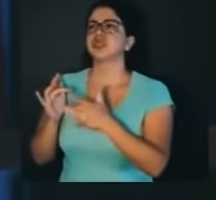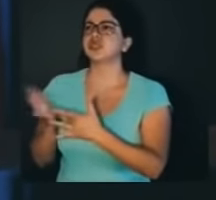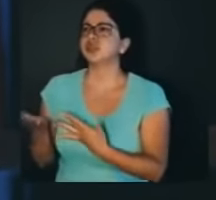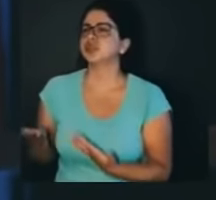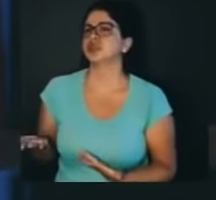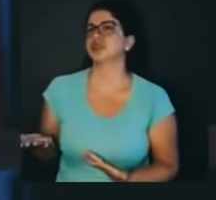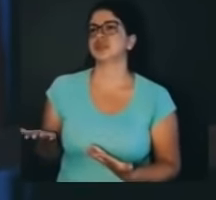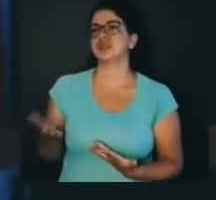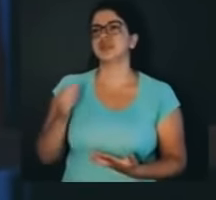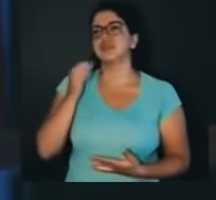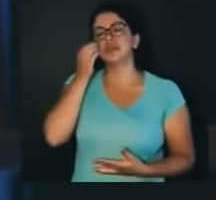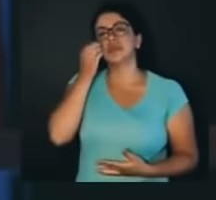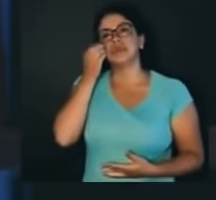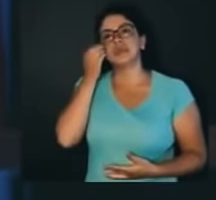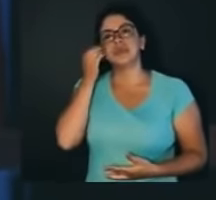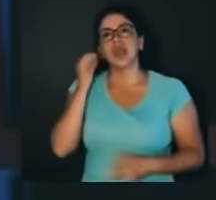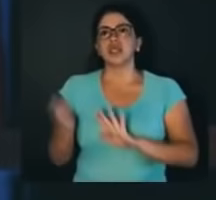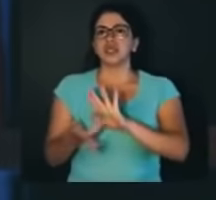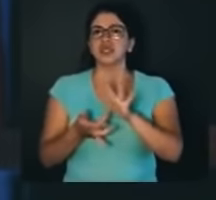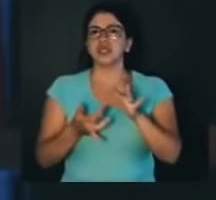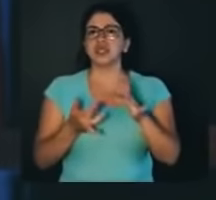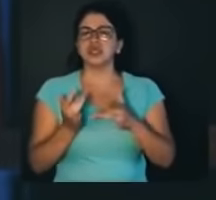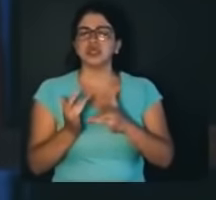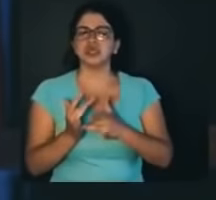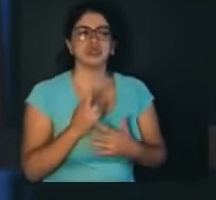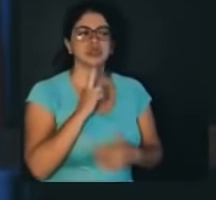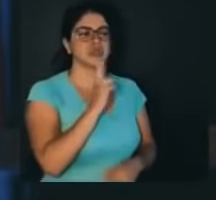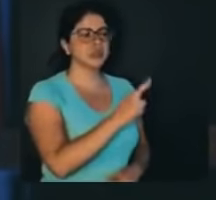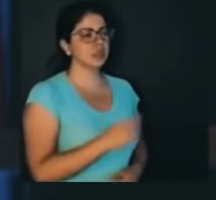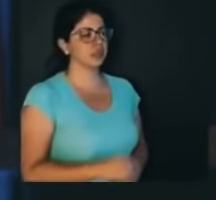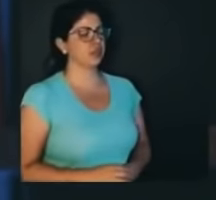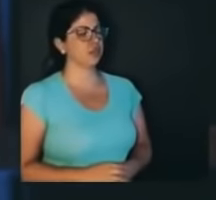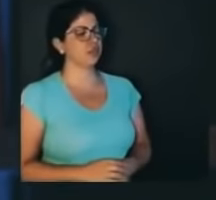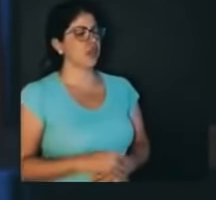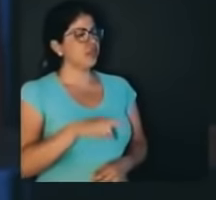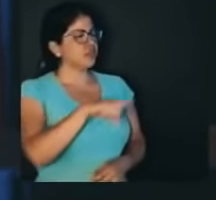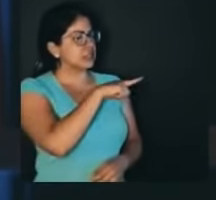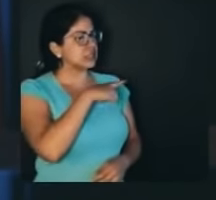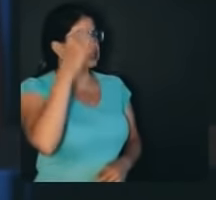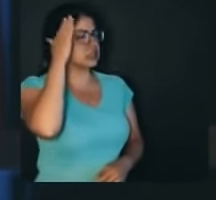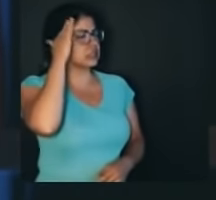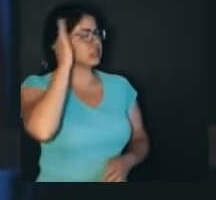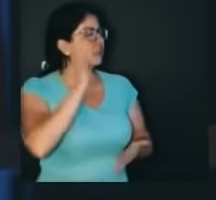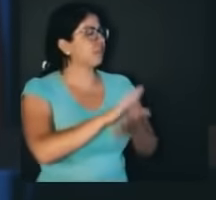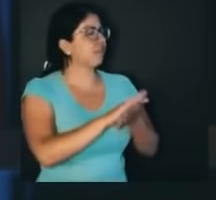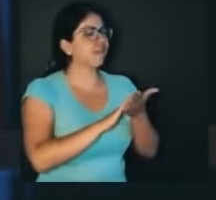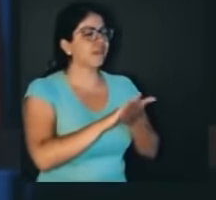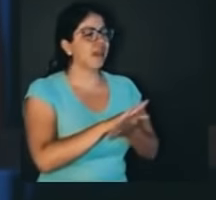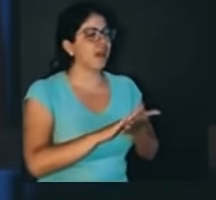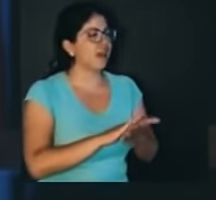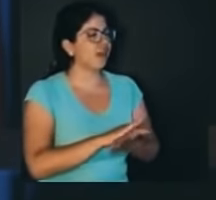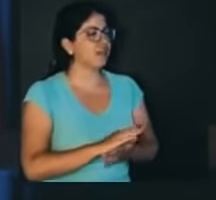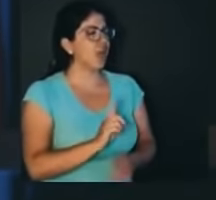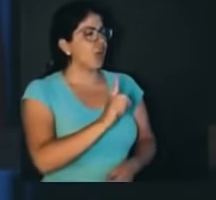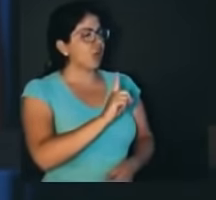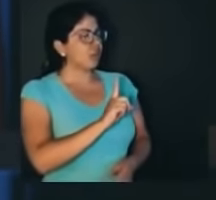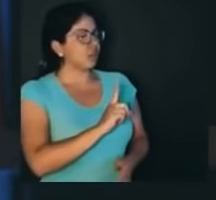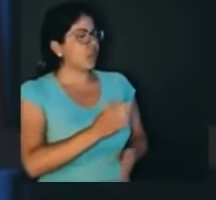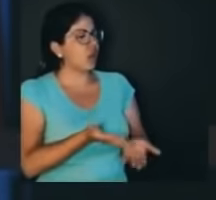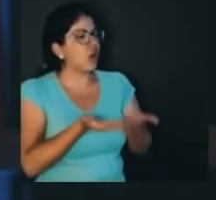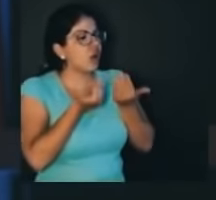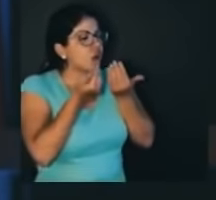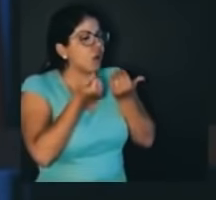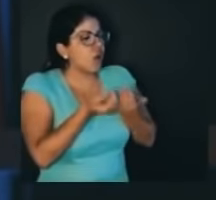entenderam nada. Não é o que entra pela boca que contamina o ser humano, mas é o que sai pela